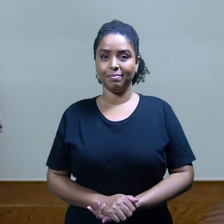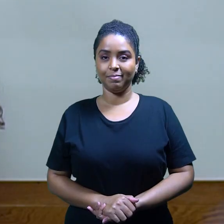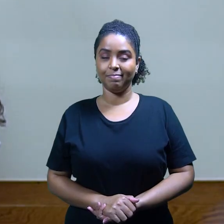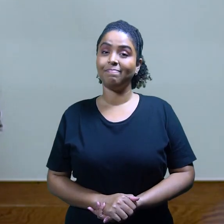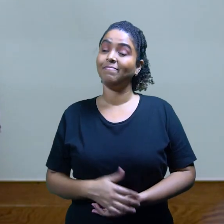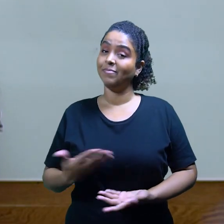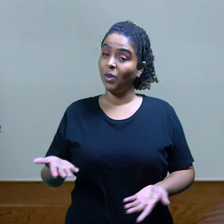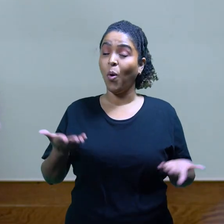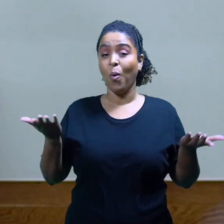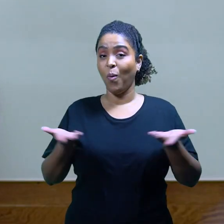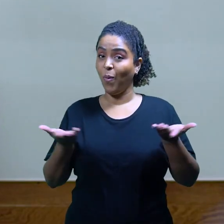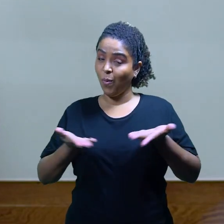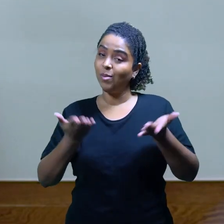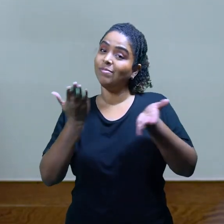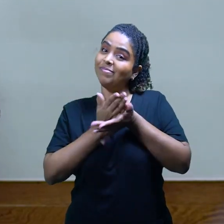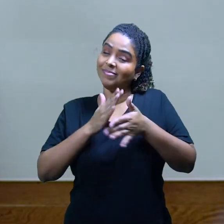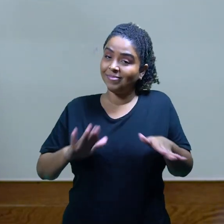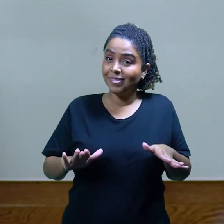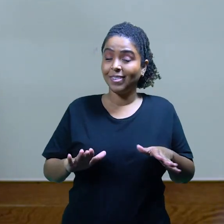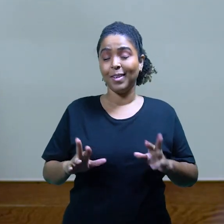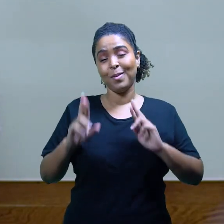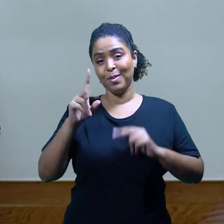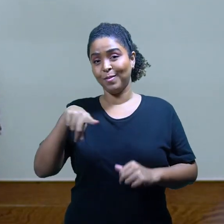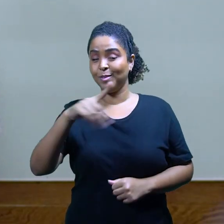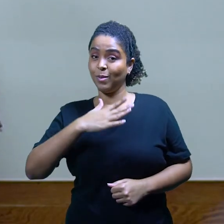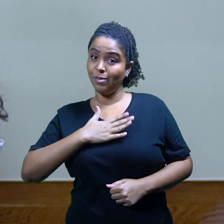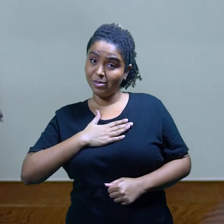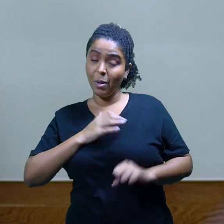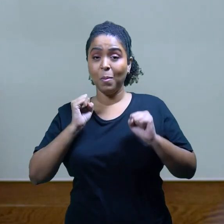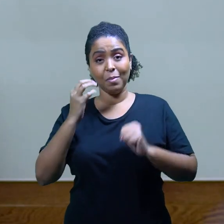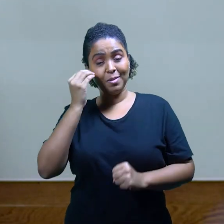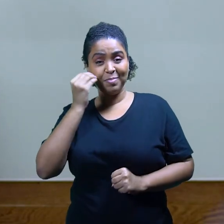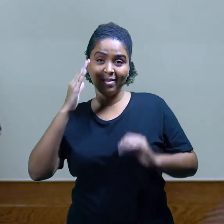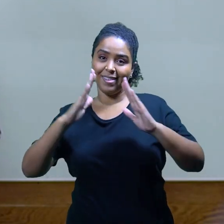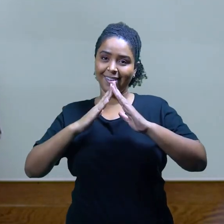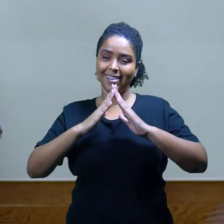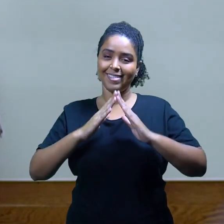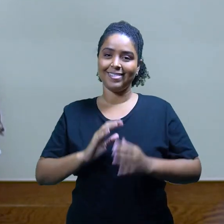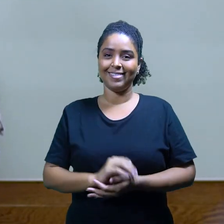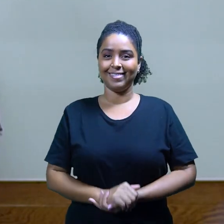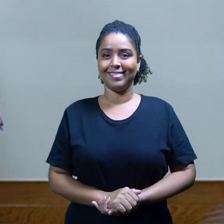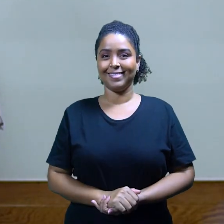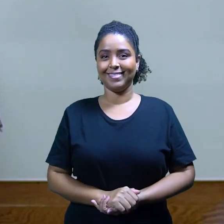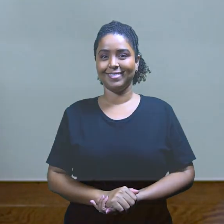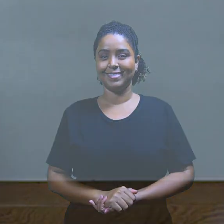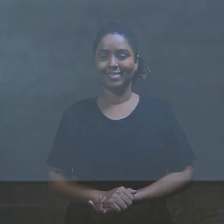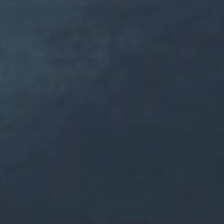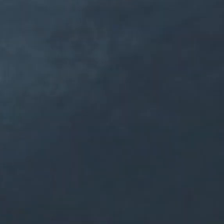Bom, por hoje é só. Espero que vocês tenham gostado e vocês podem fazer isso em casa.